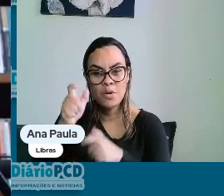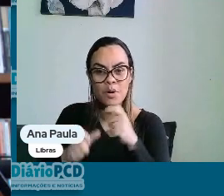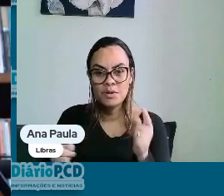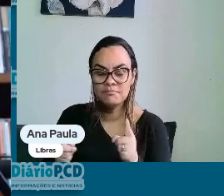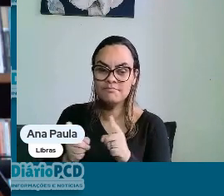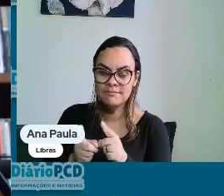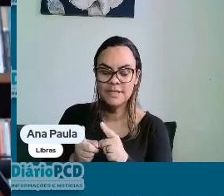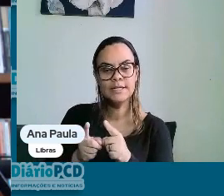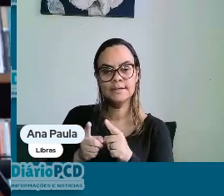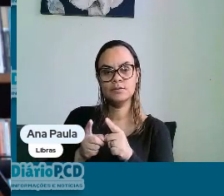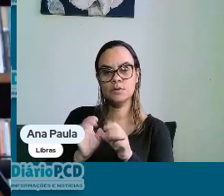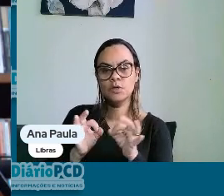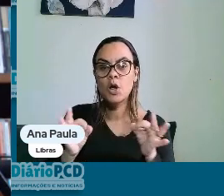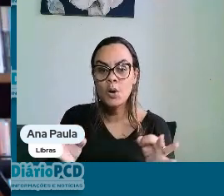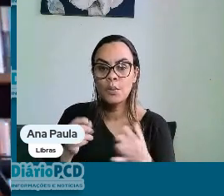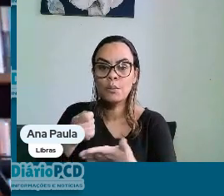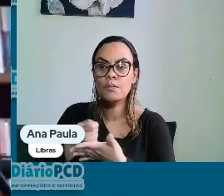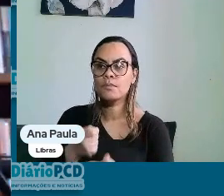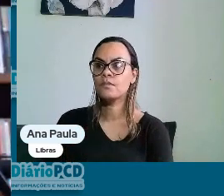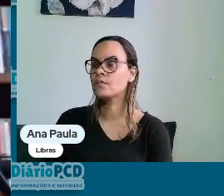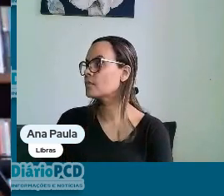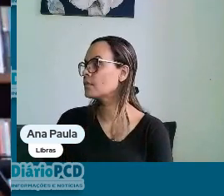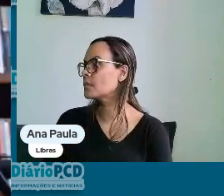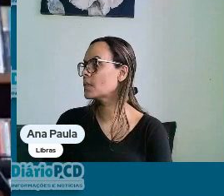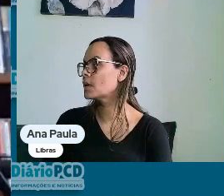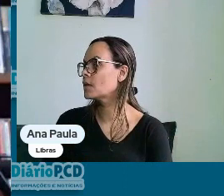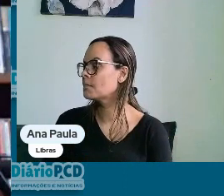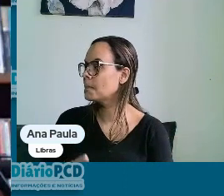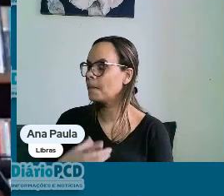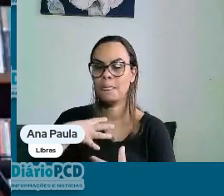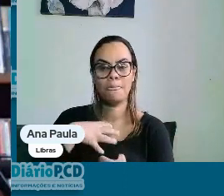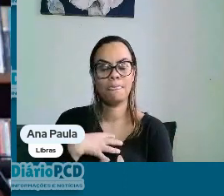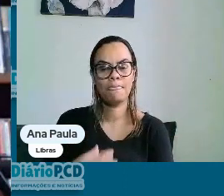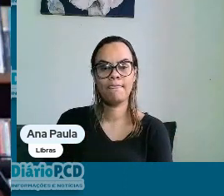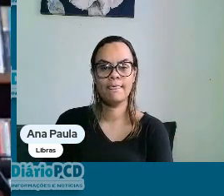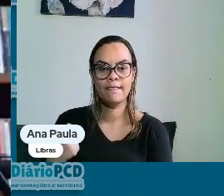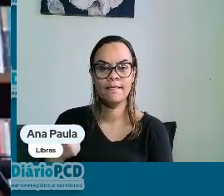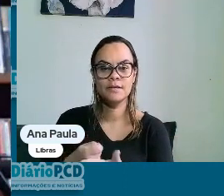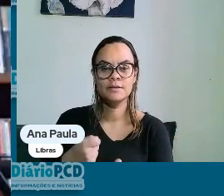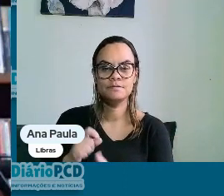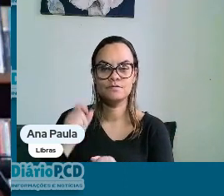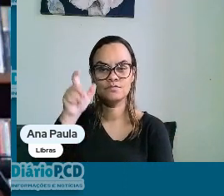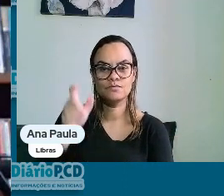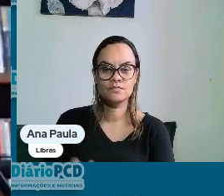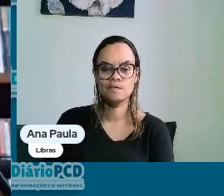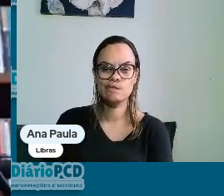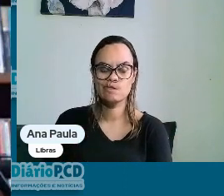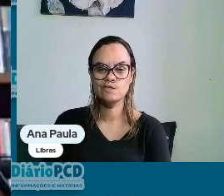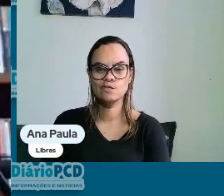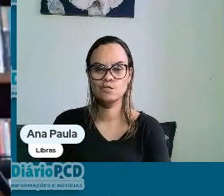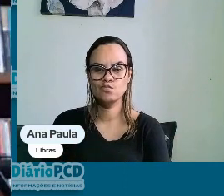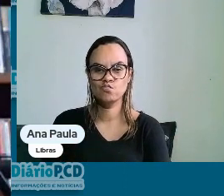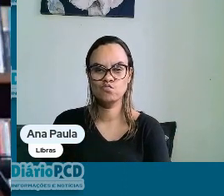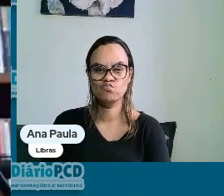as implicações das obrigações que o cidadão tem que prestar para o